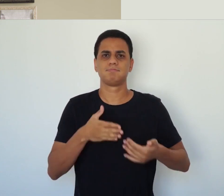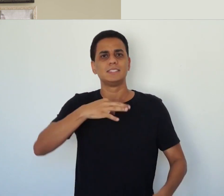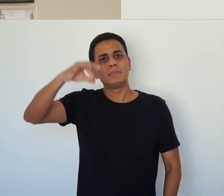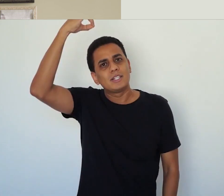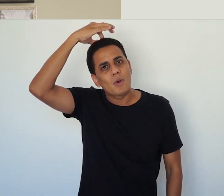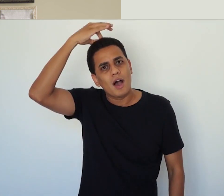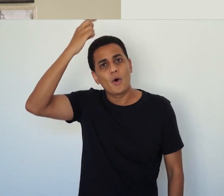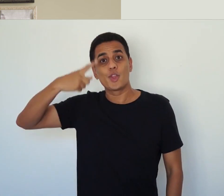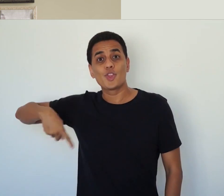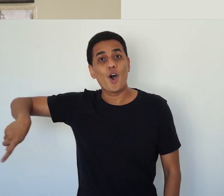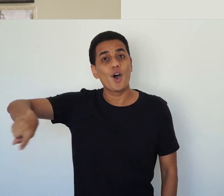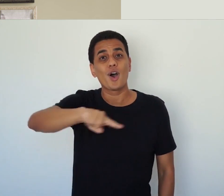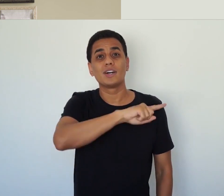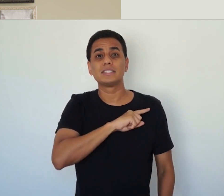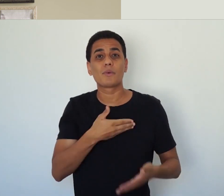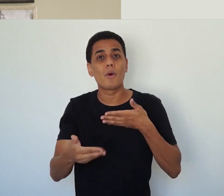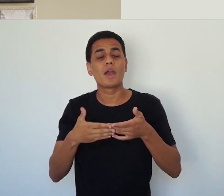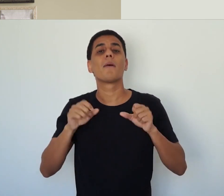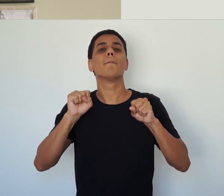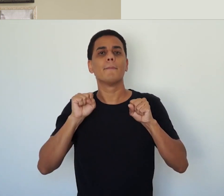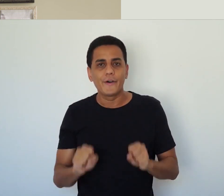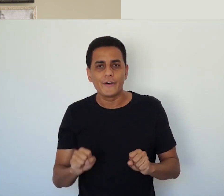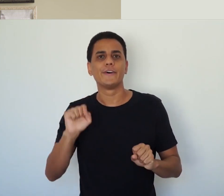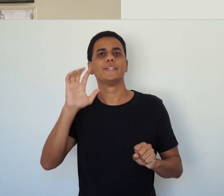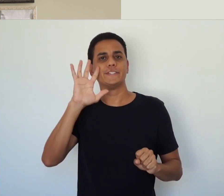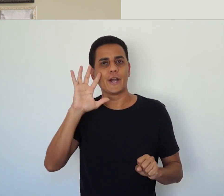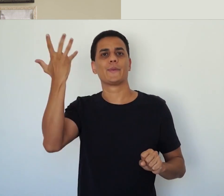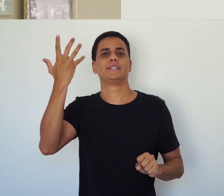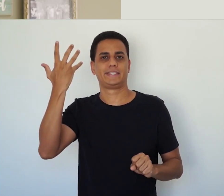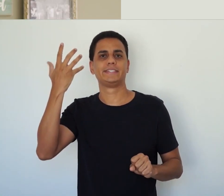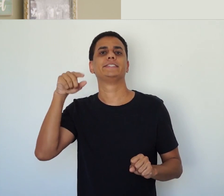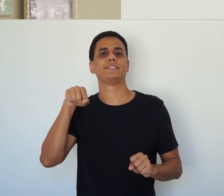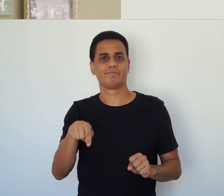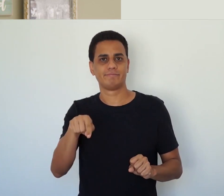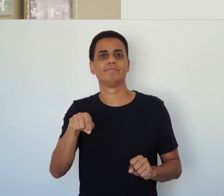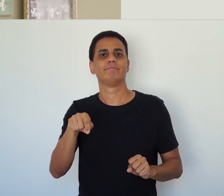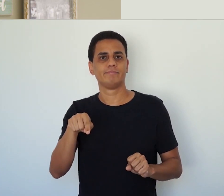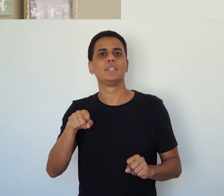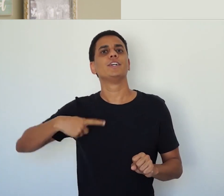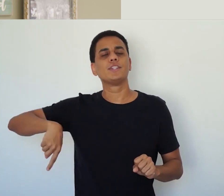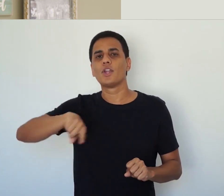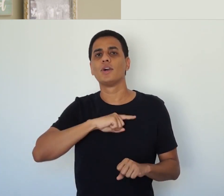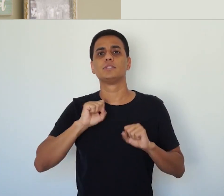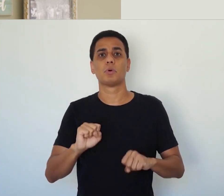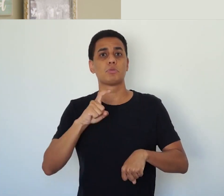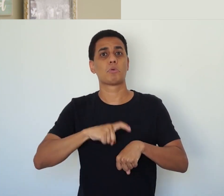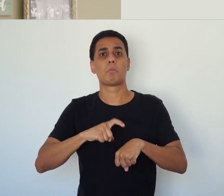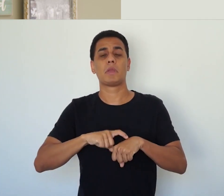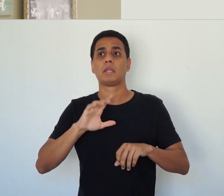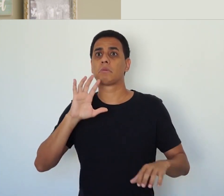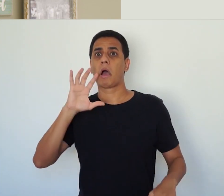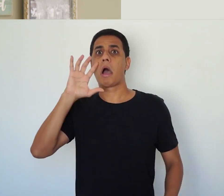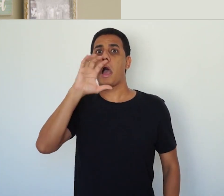mesmo espiritual, todos nós estamos vulneráveis a situações como essas, em que